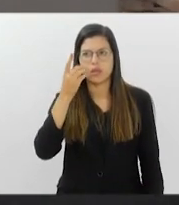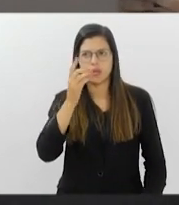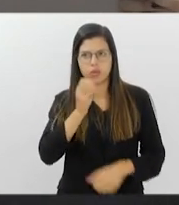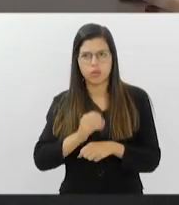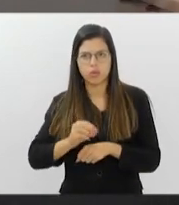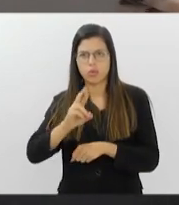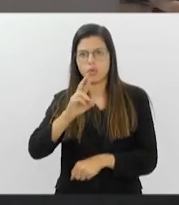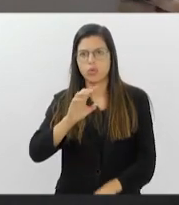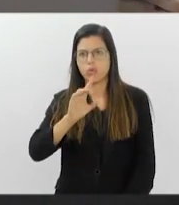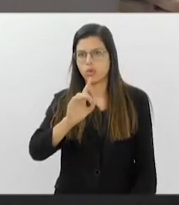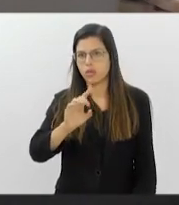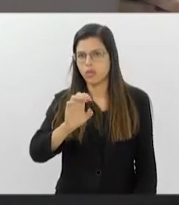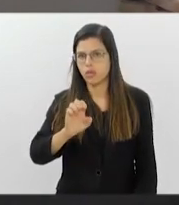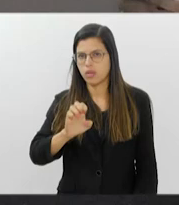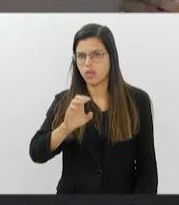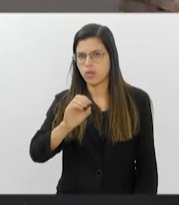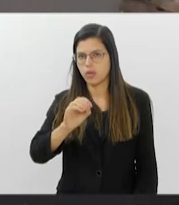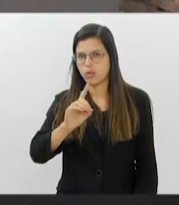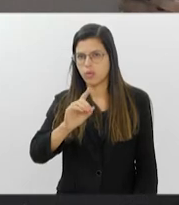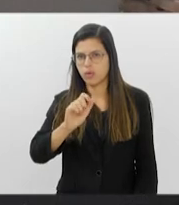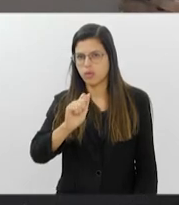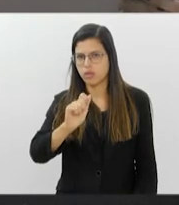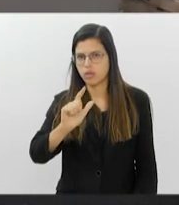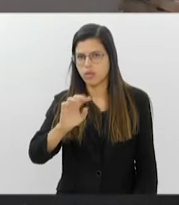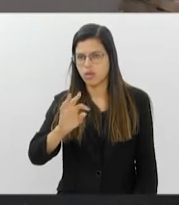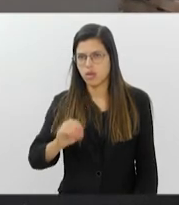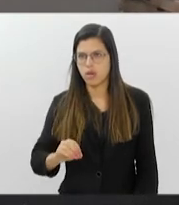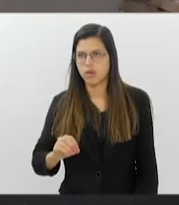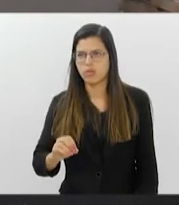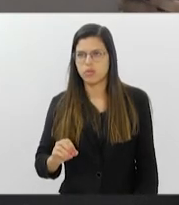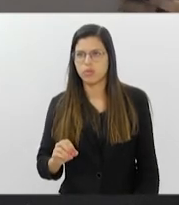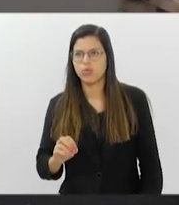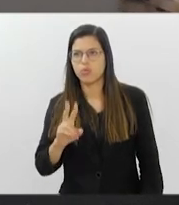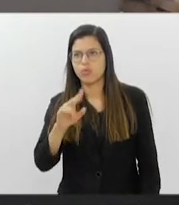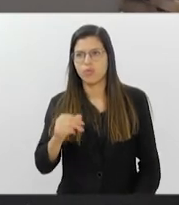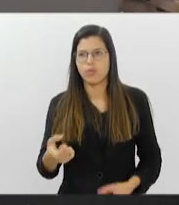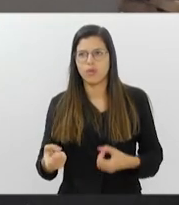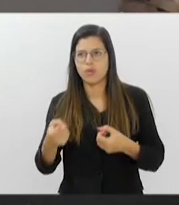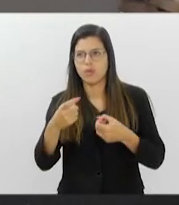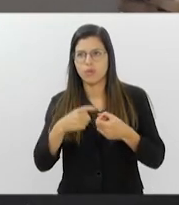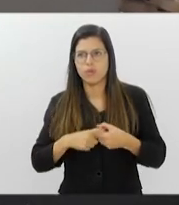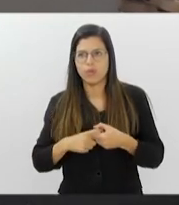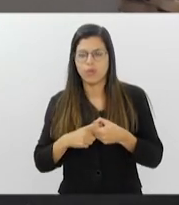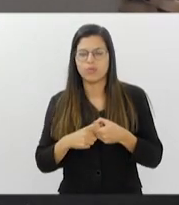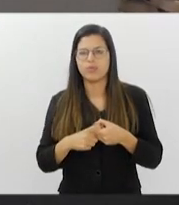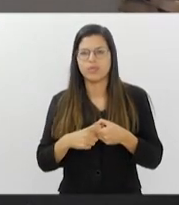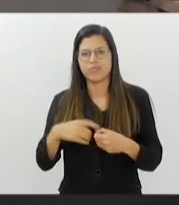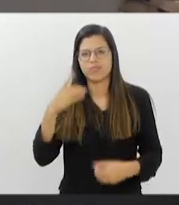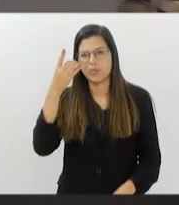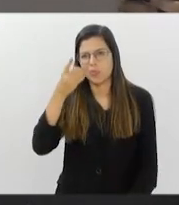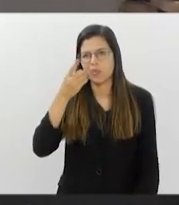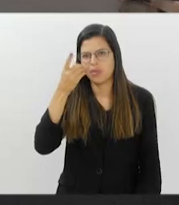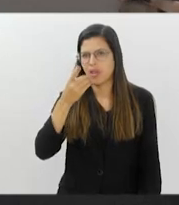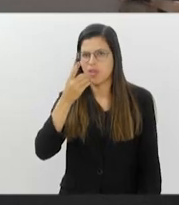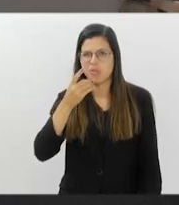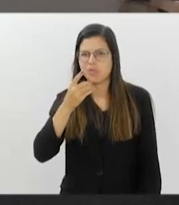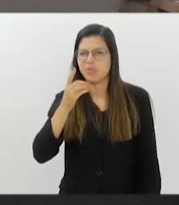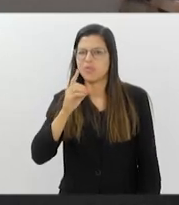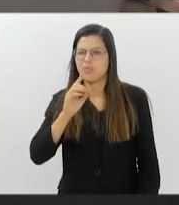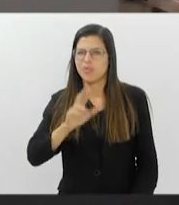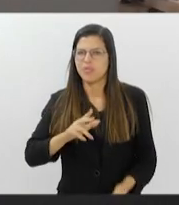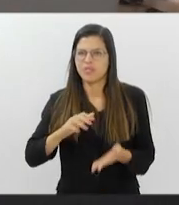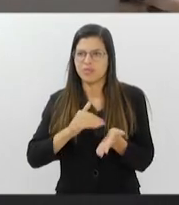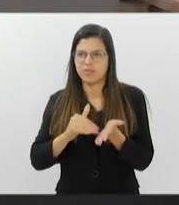Dr. Deodalto, que em breve voltará a ser deputado e não mais secretário. Que altera